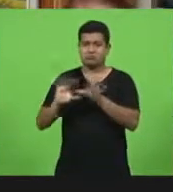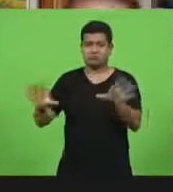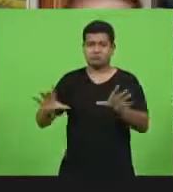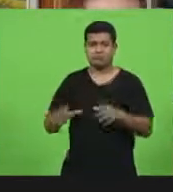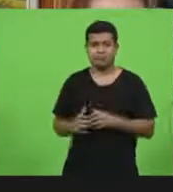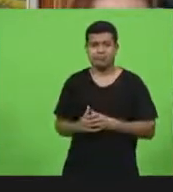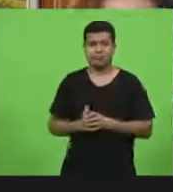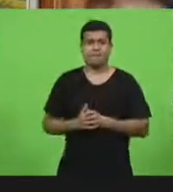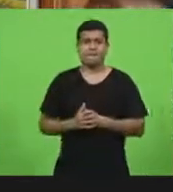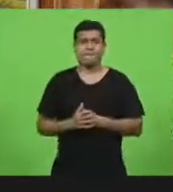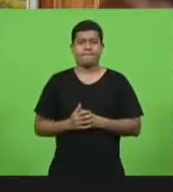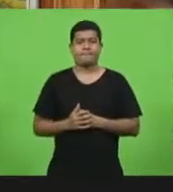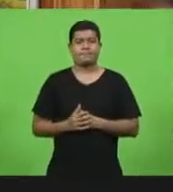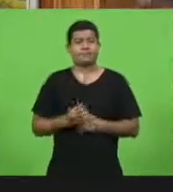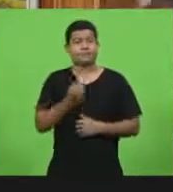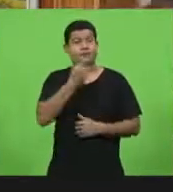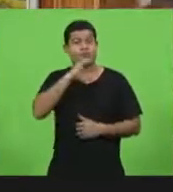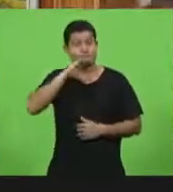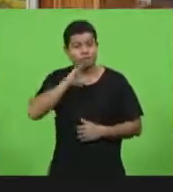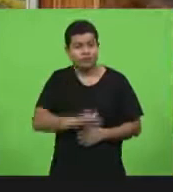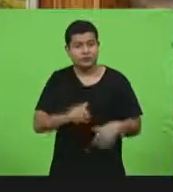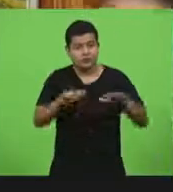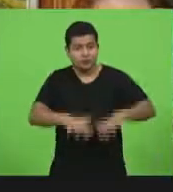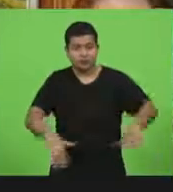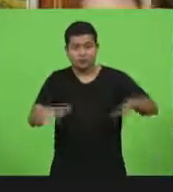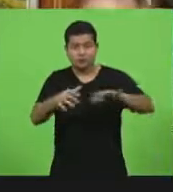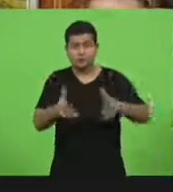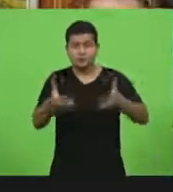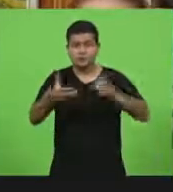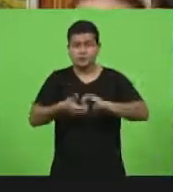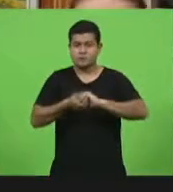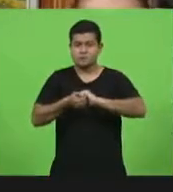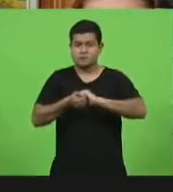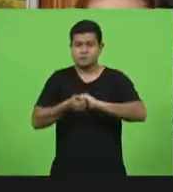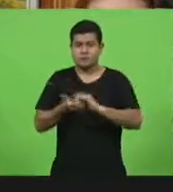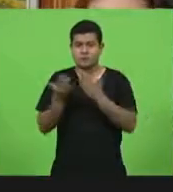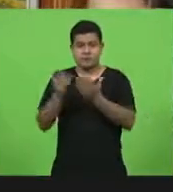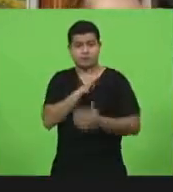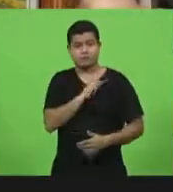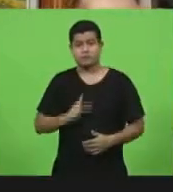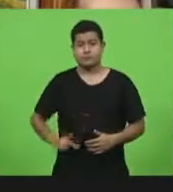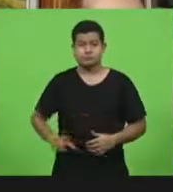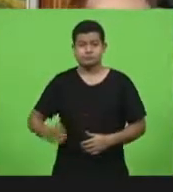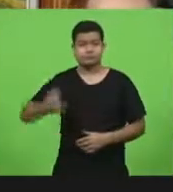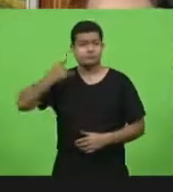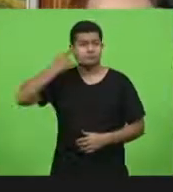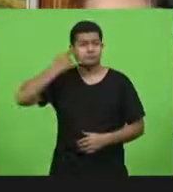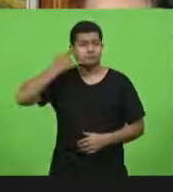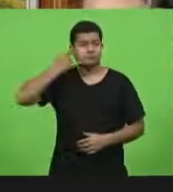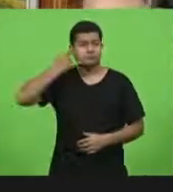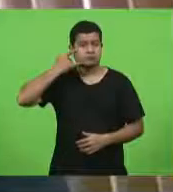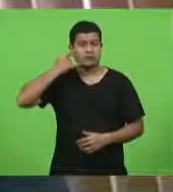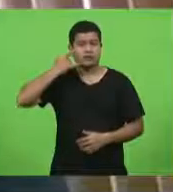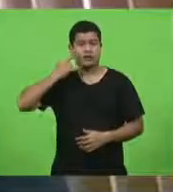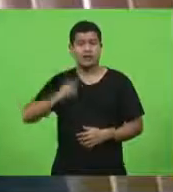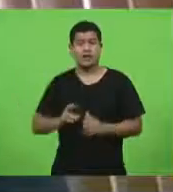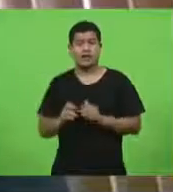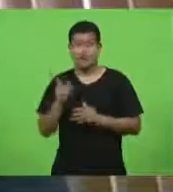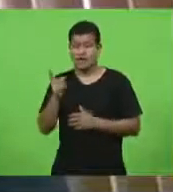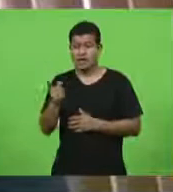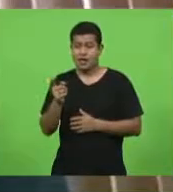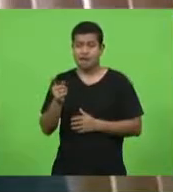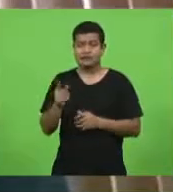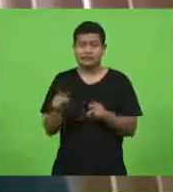Boa tarde a todos. Quero cumprimentar o presidente Mauro de Nadal. Em nome dele, cumprimentar todos